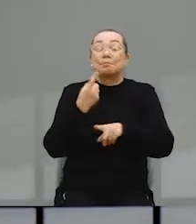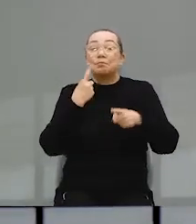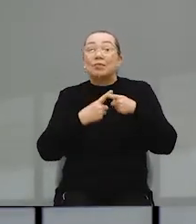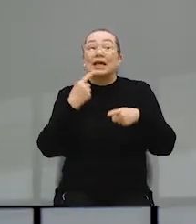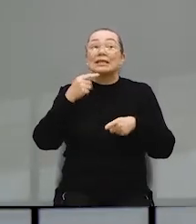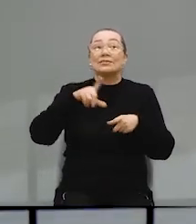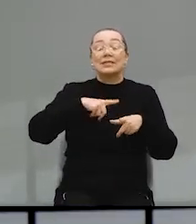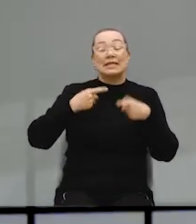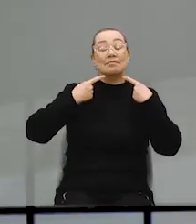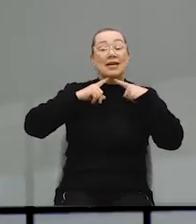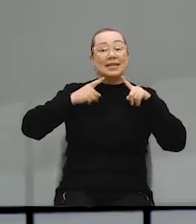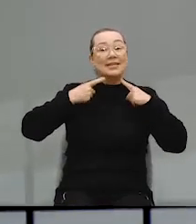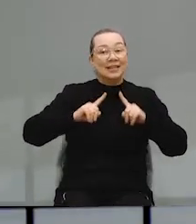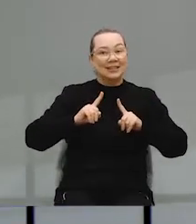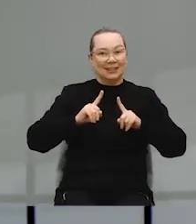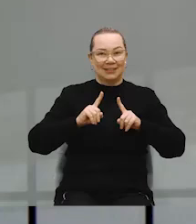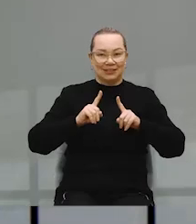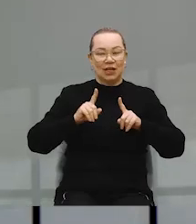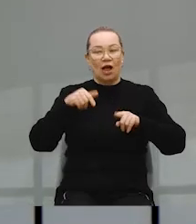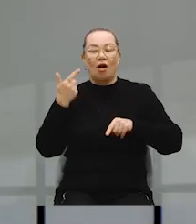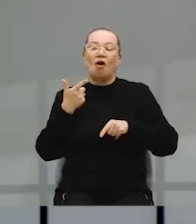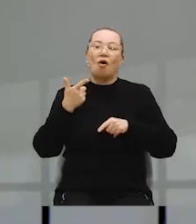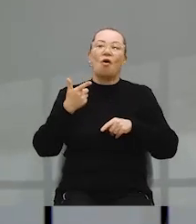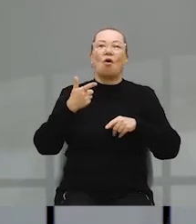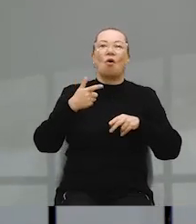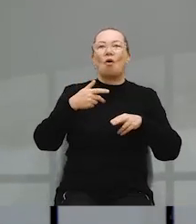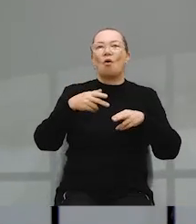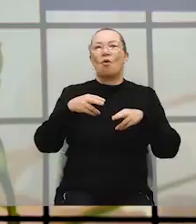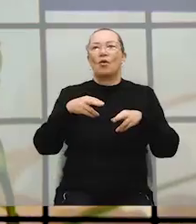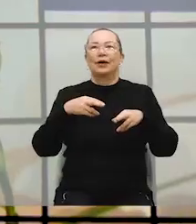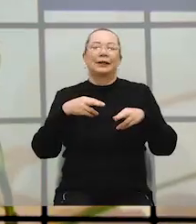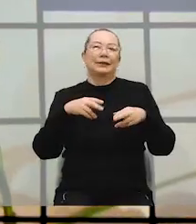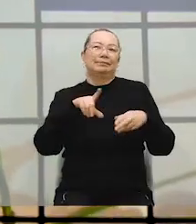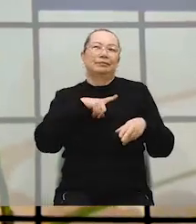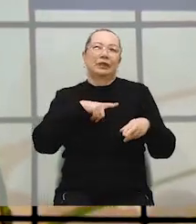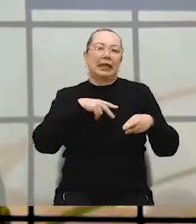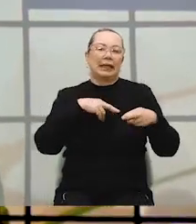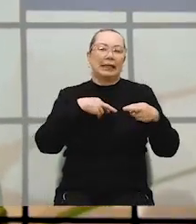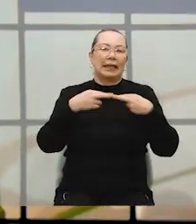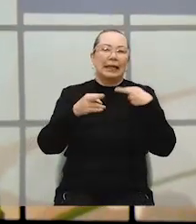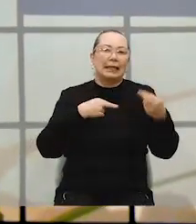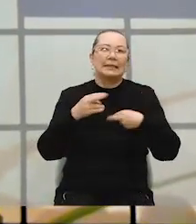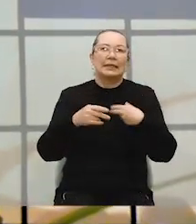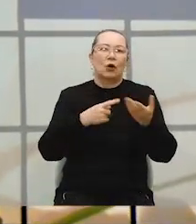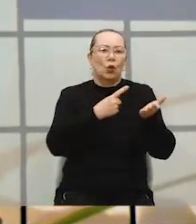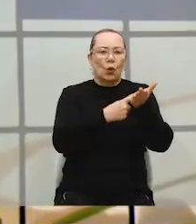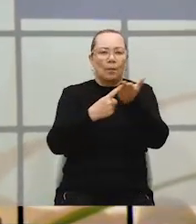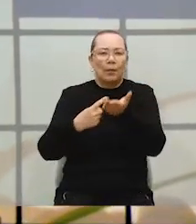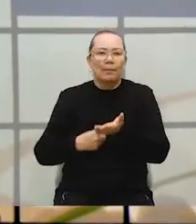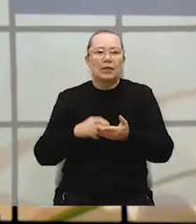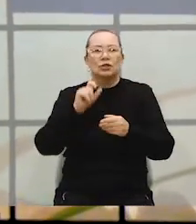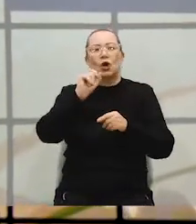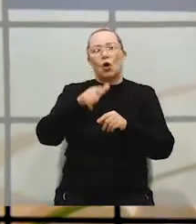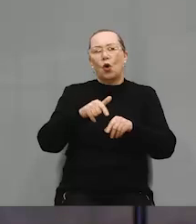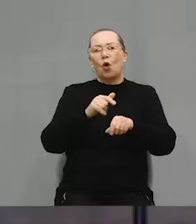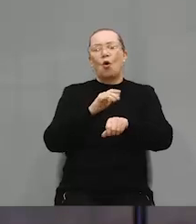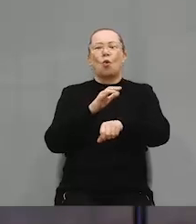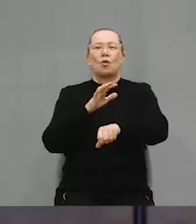crítico, ou com relação ao compromisso socioambiental, alguma coisa ligada às vezes ao